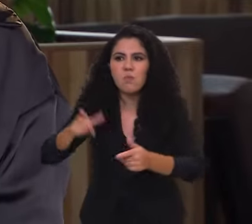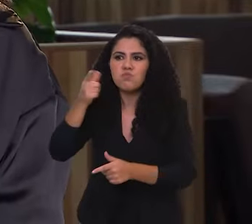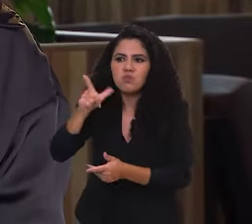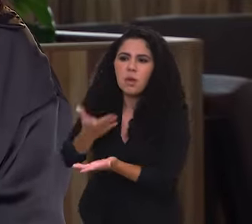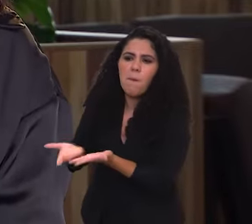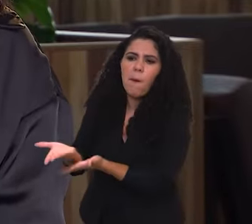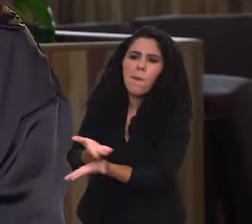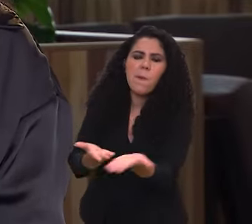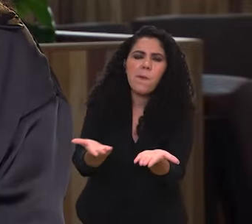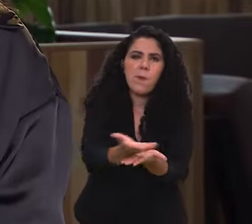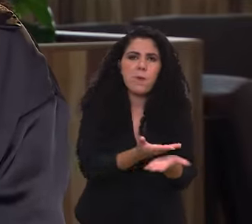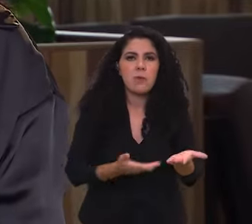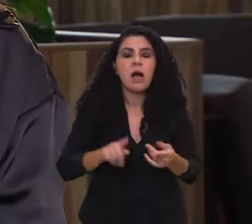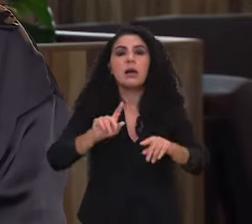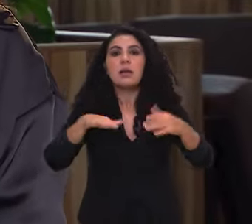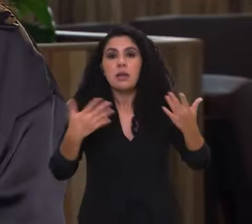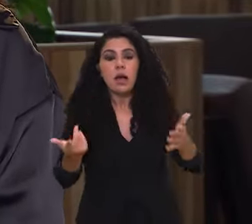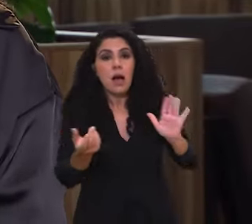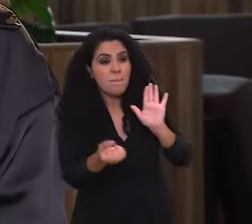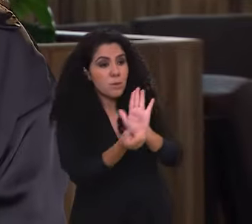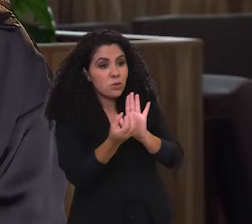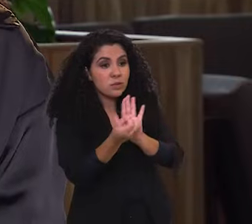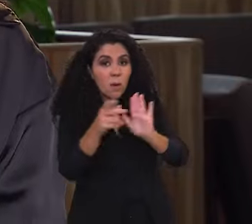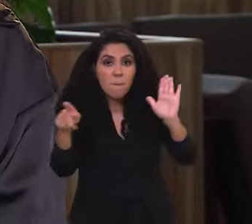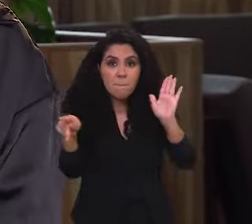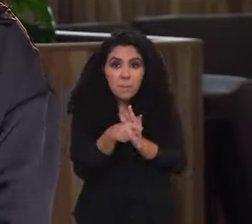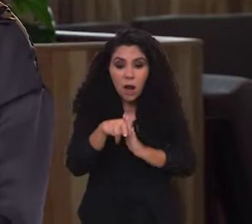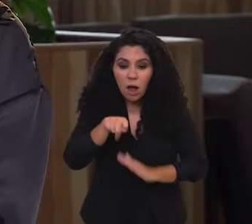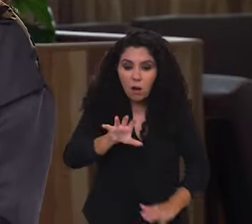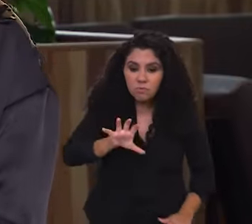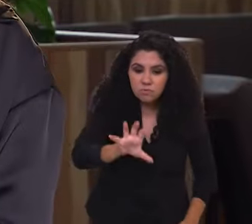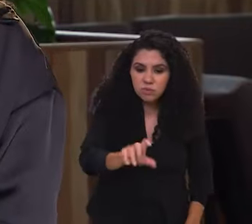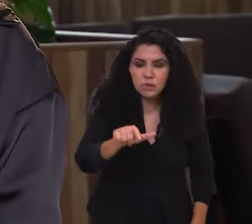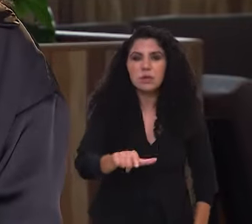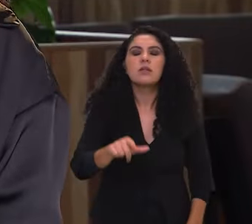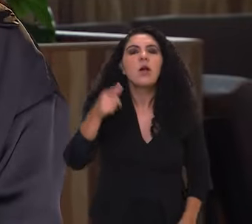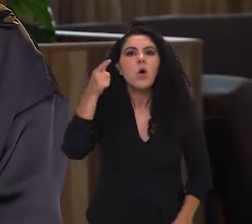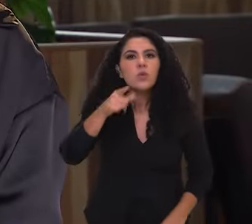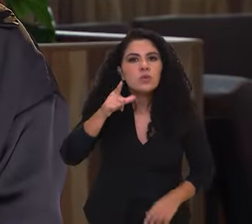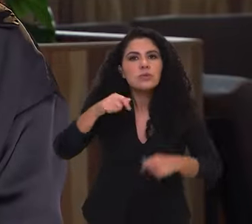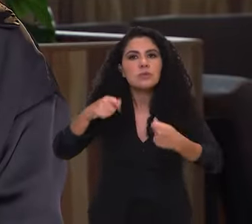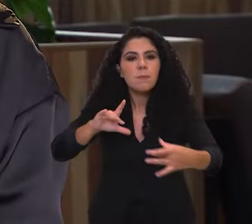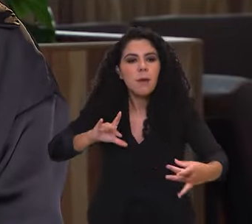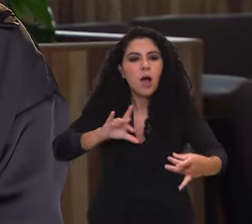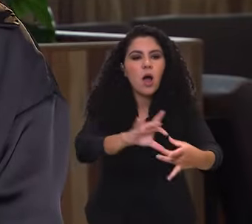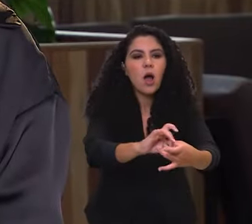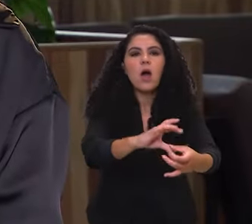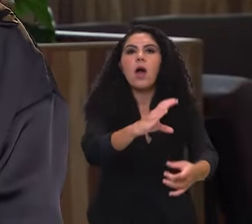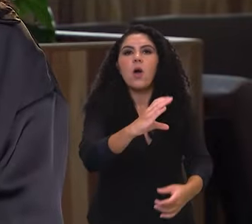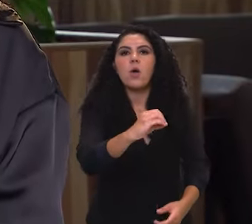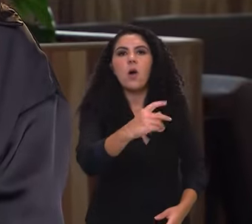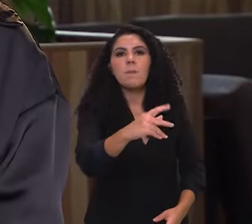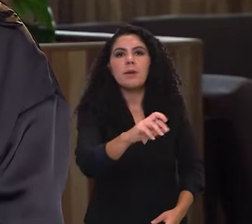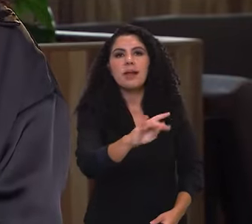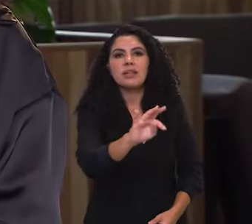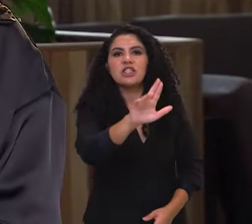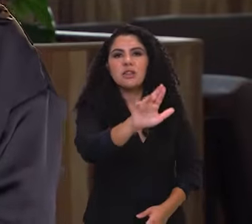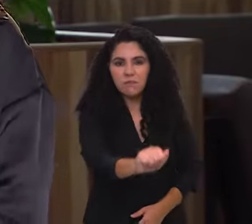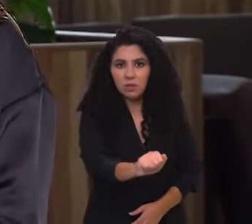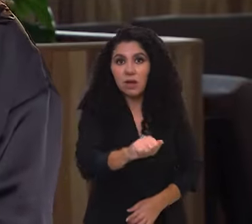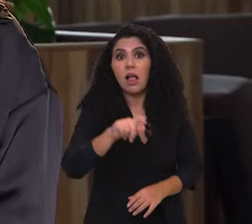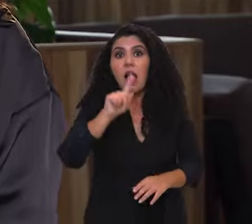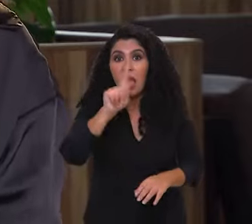cooperativismo. A nossa produção regional ela precisa trabalhar com as cooperativas de produtores. É